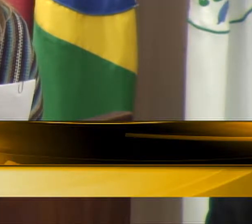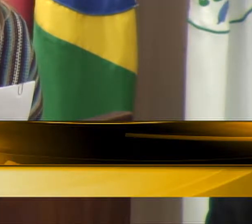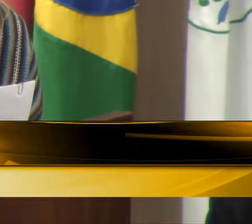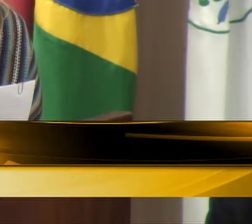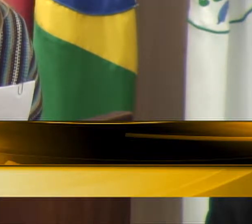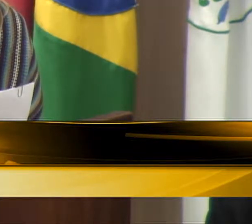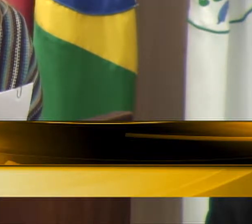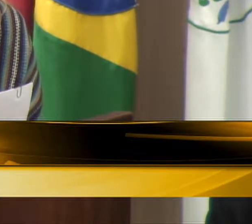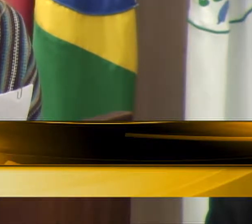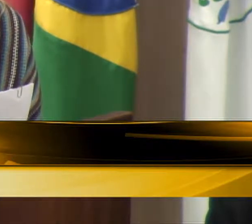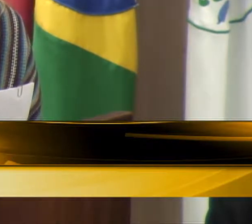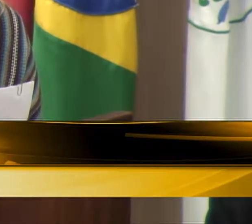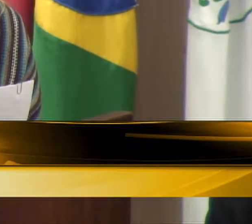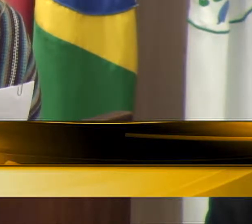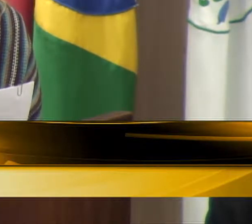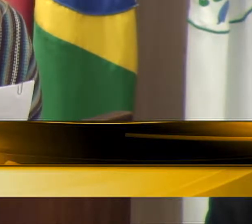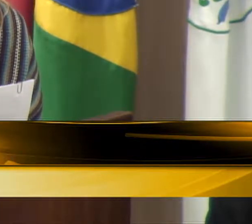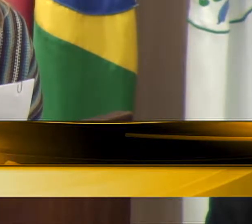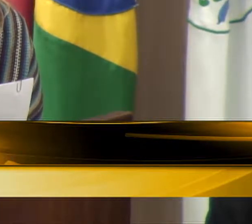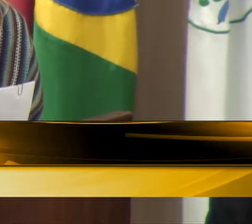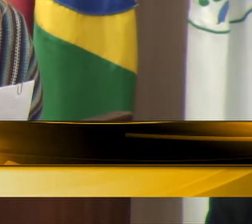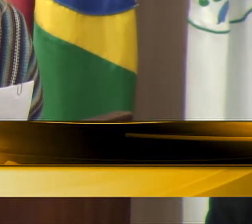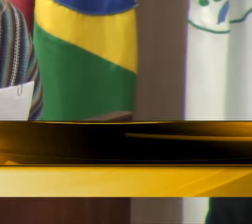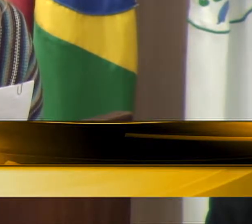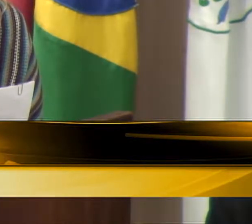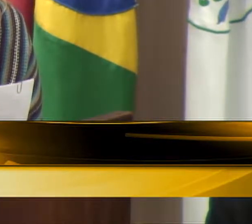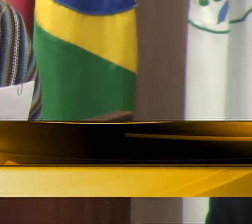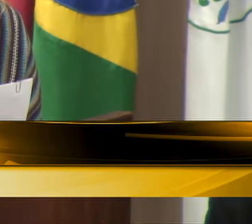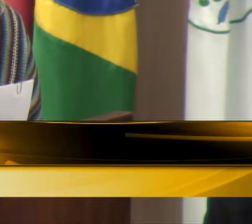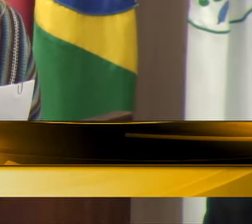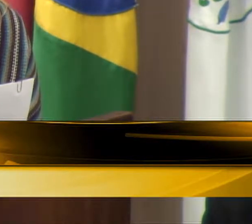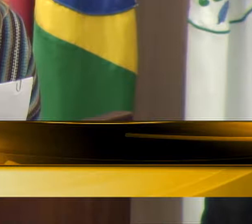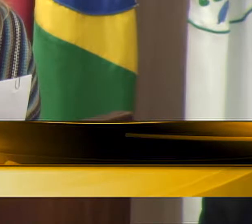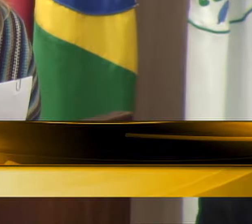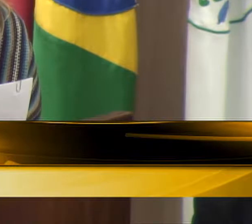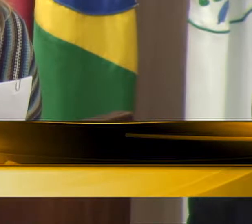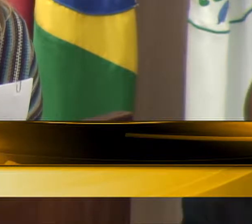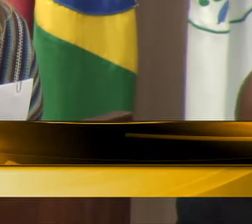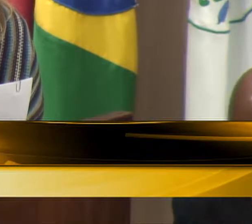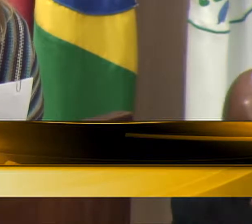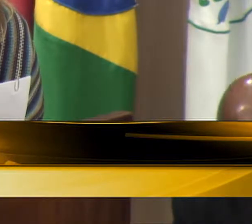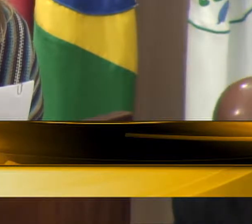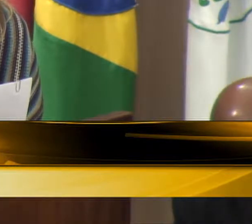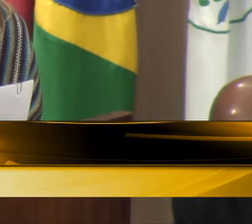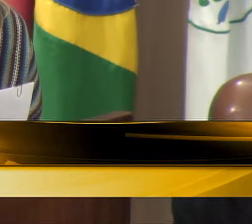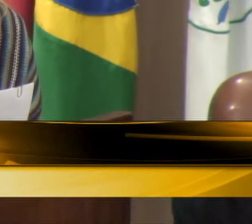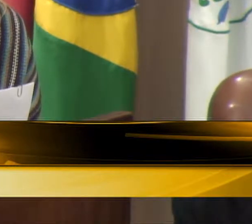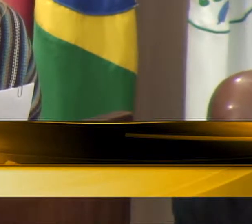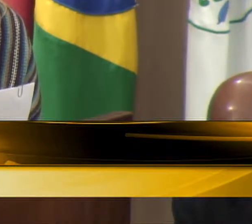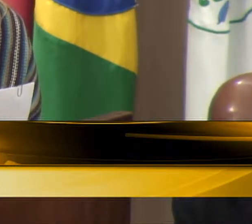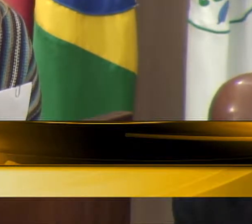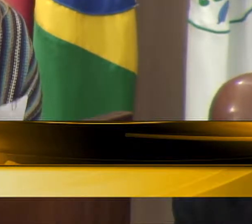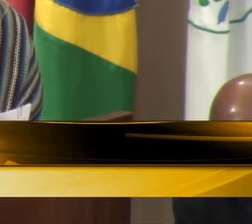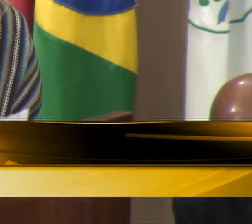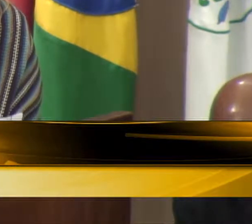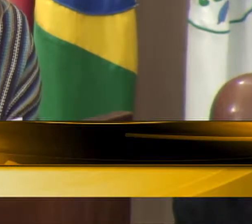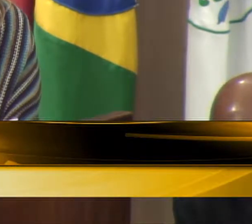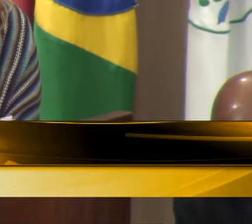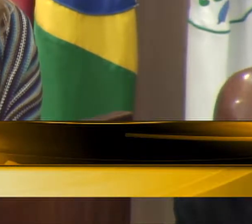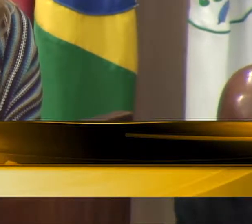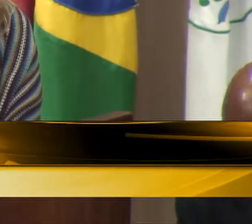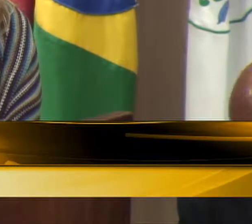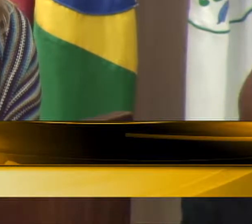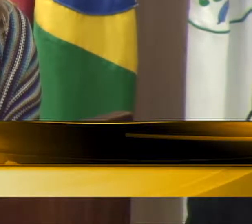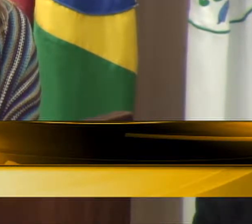paciente. Enfim, construir um legado de credibilidade e afeto. E